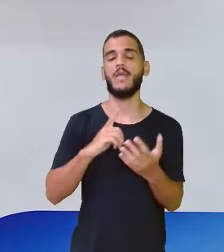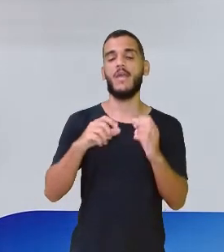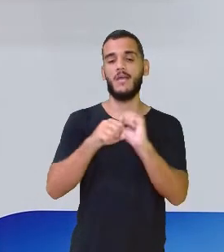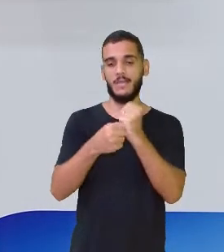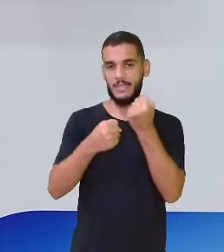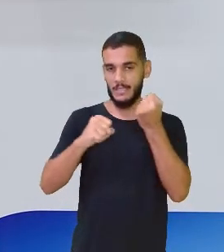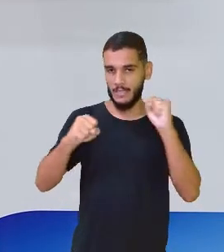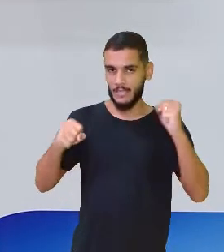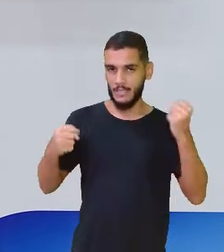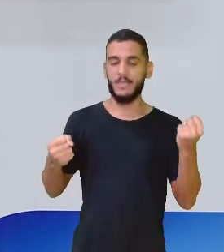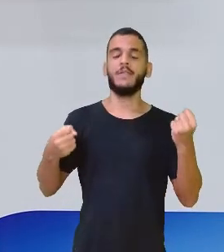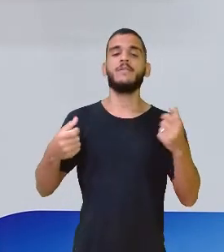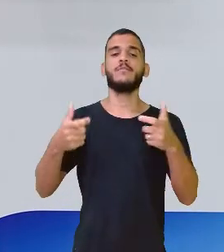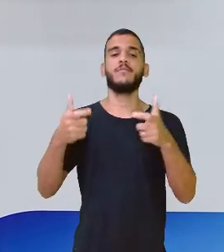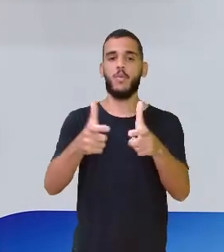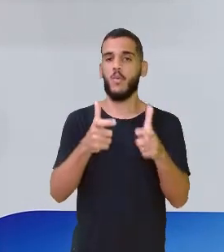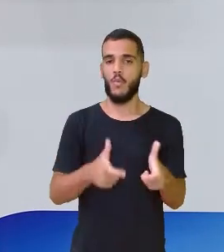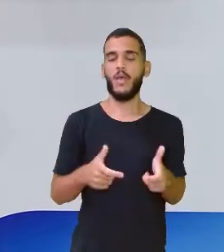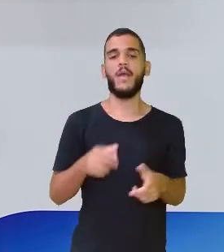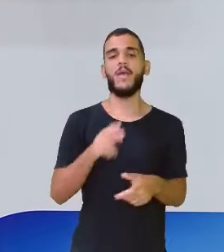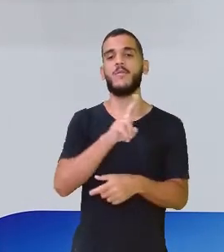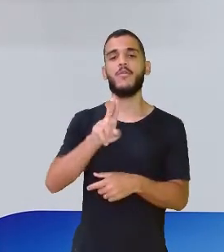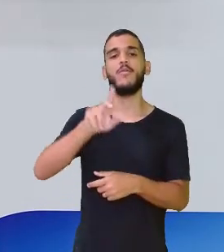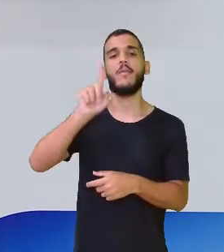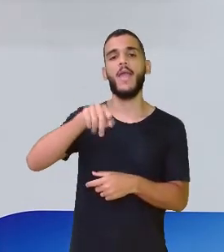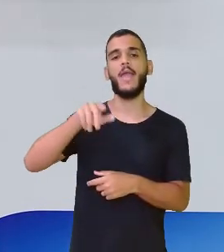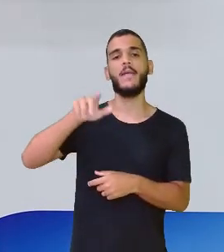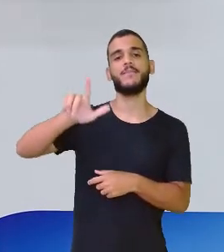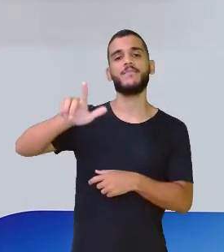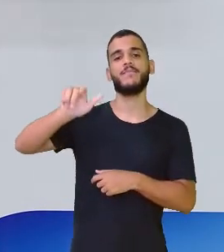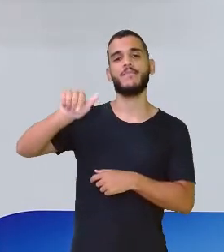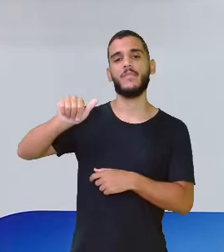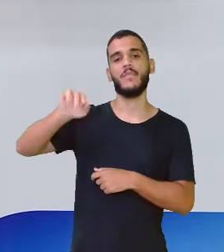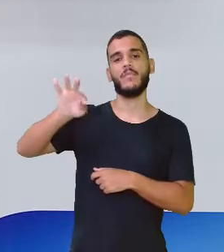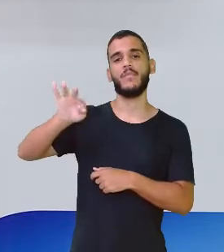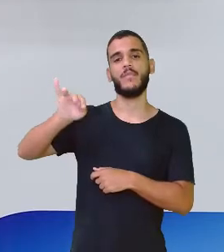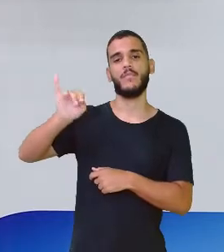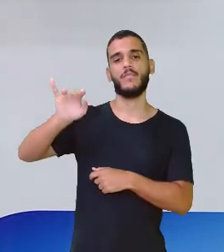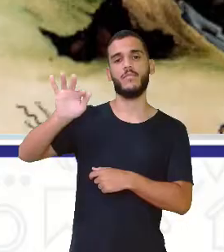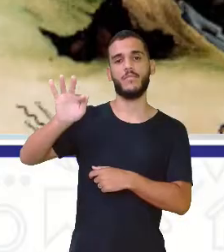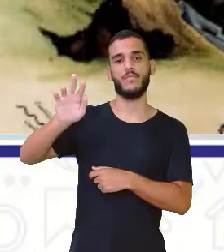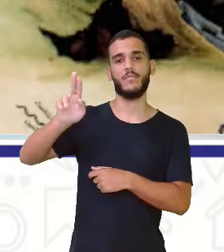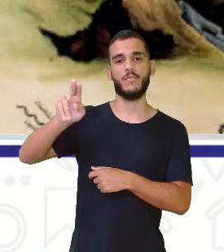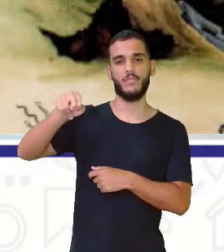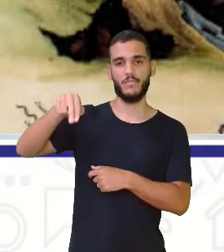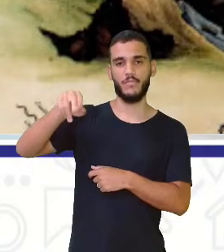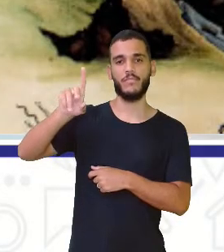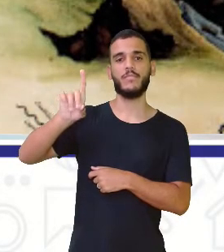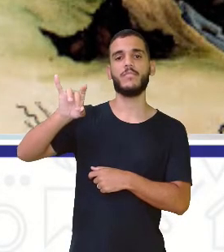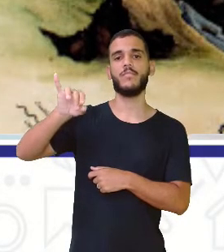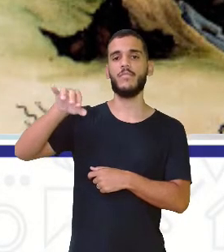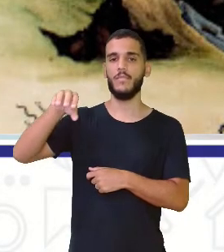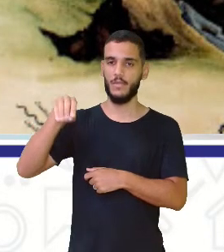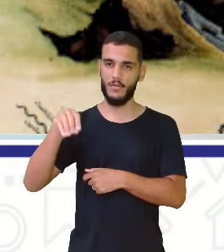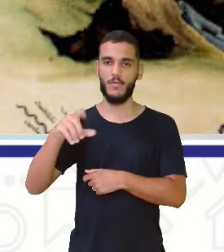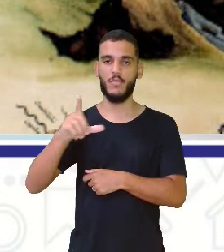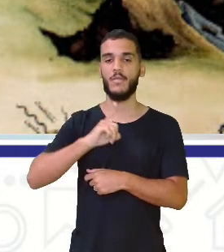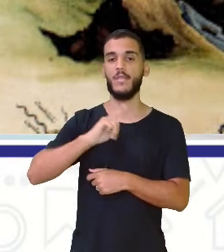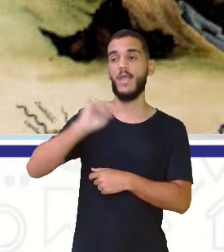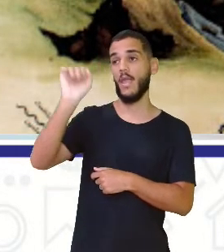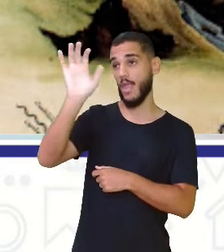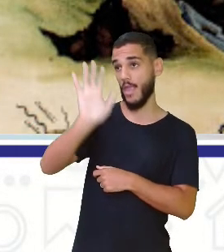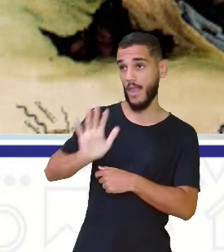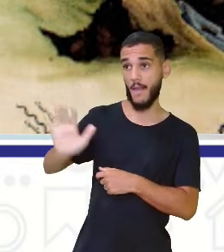chama de latifúndio, certo? Então, que necessita, né? Como a gente tem a imagem aqui, ó, a gente tem a imagem, né, de